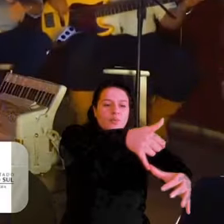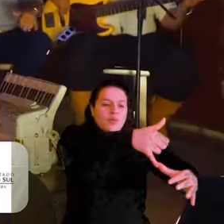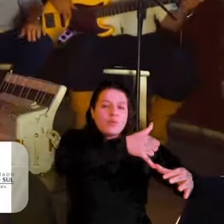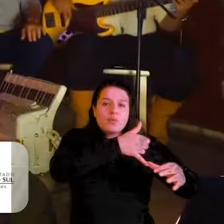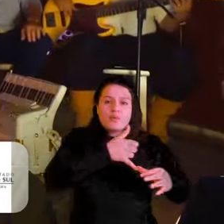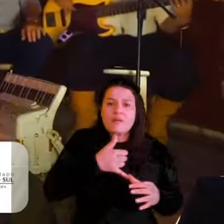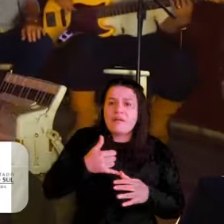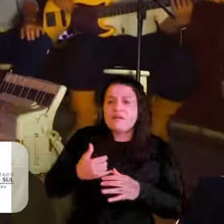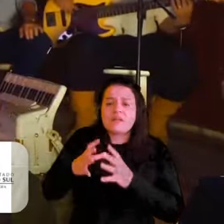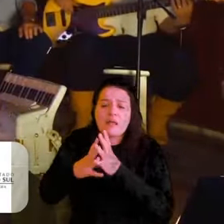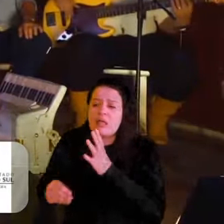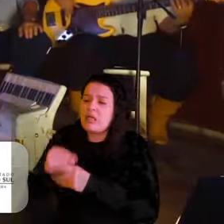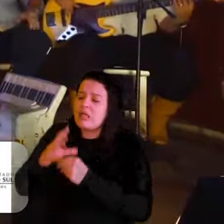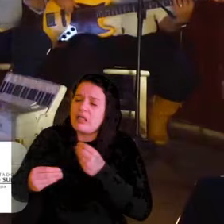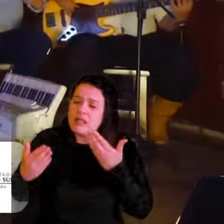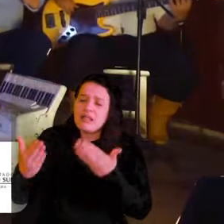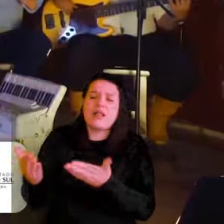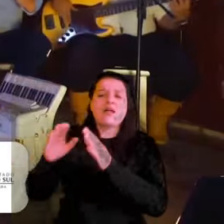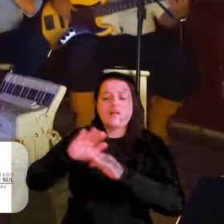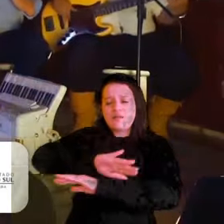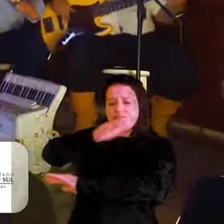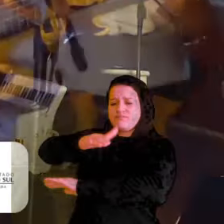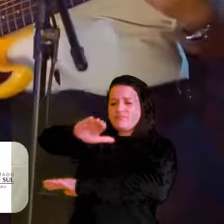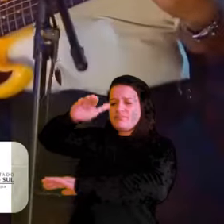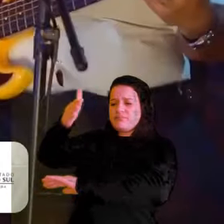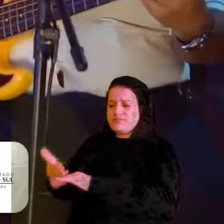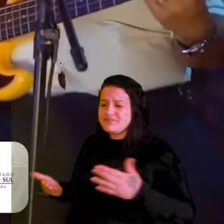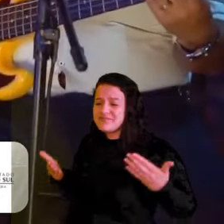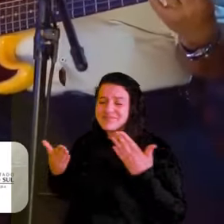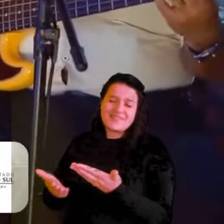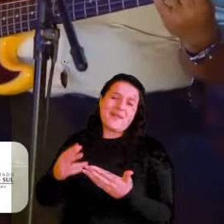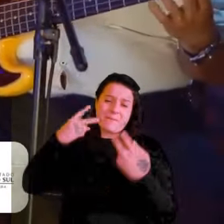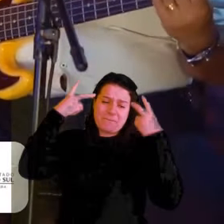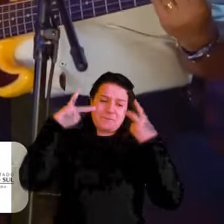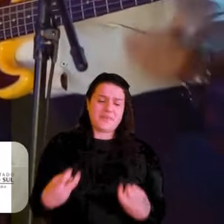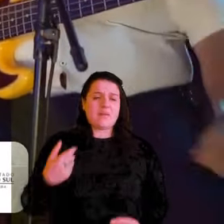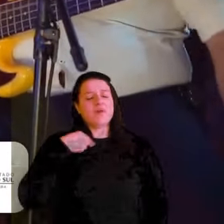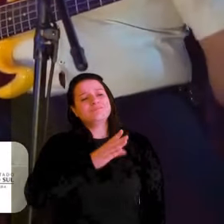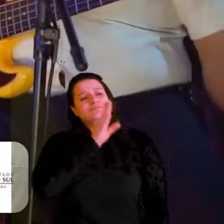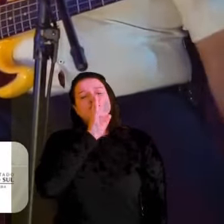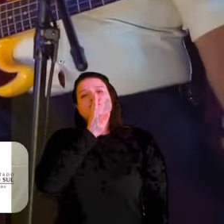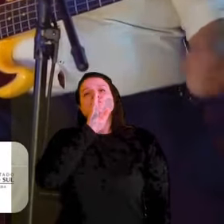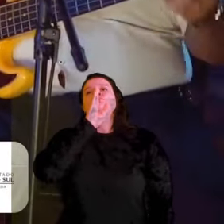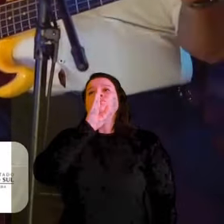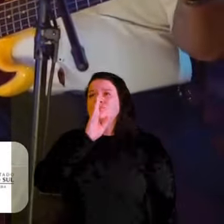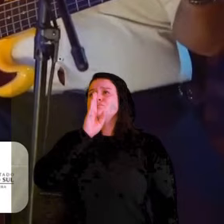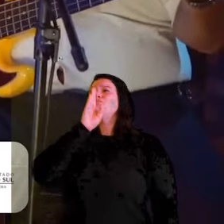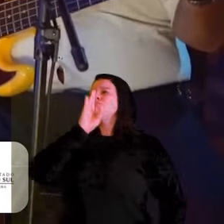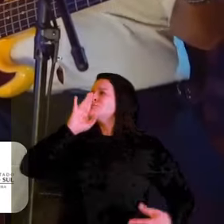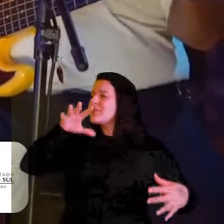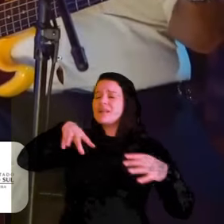o que restou com o tempo da nossa pampa de outrora. Não repares do meu jeito, se